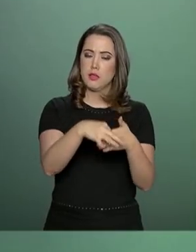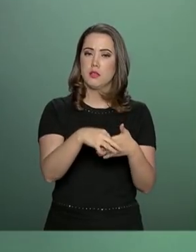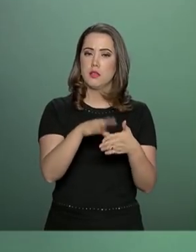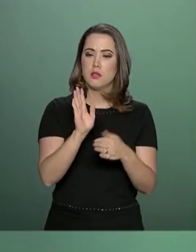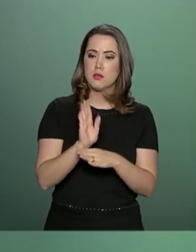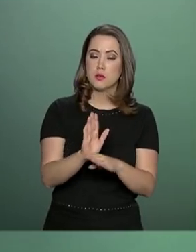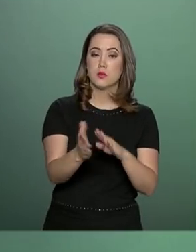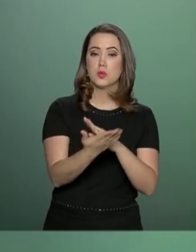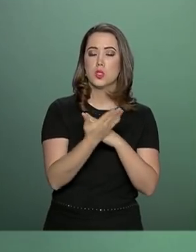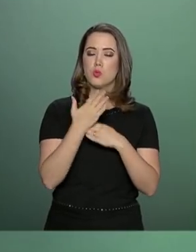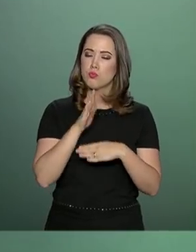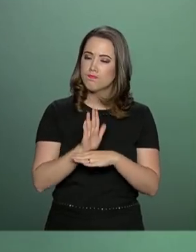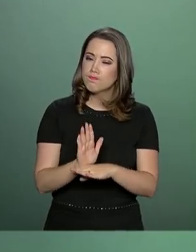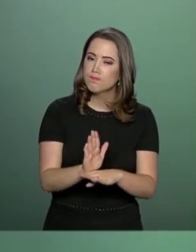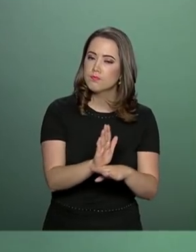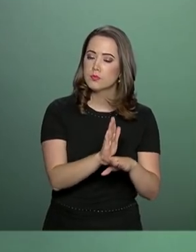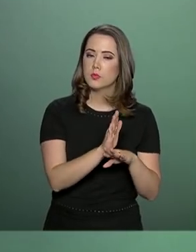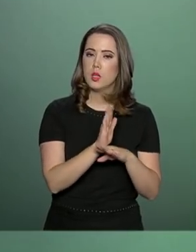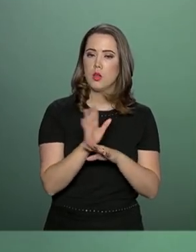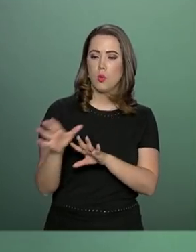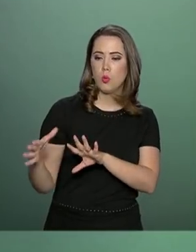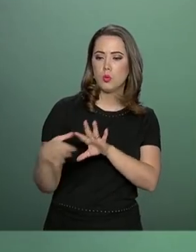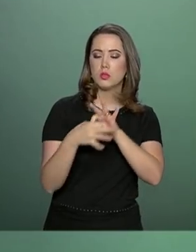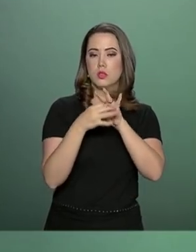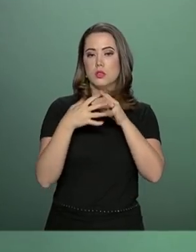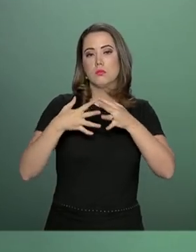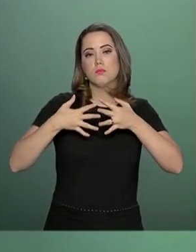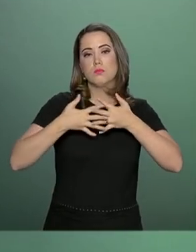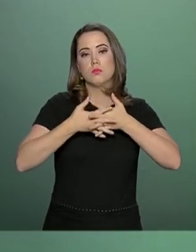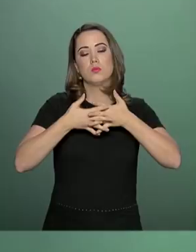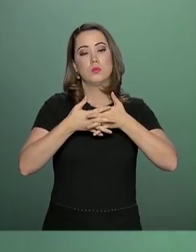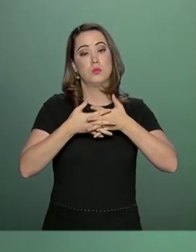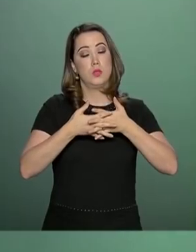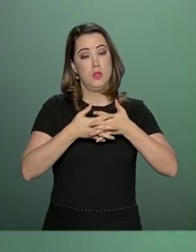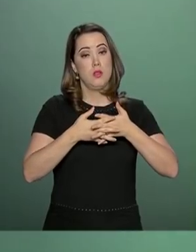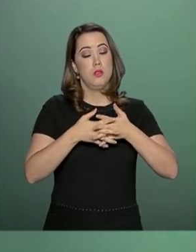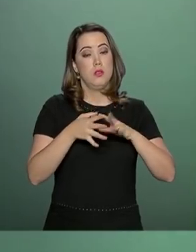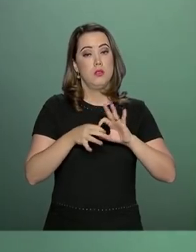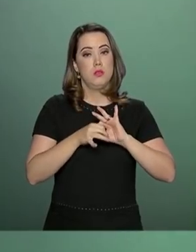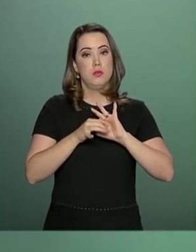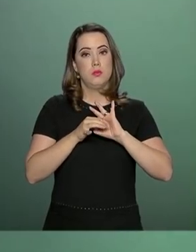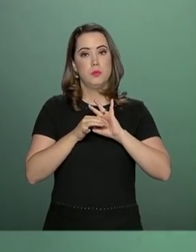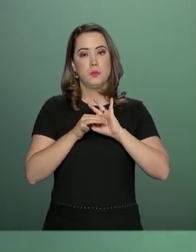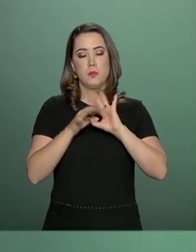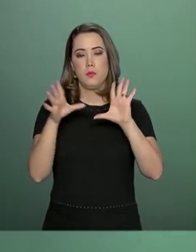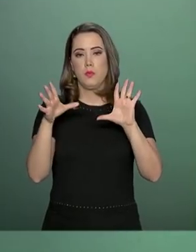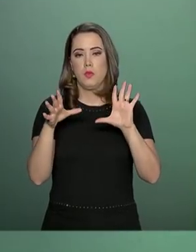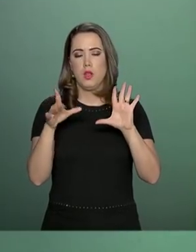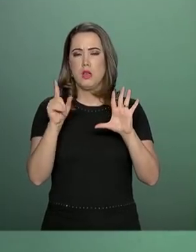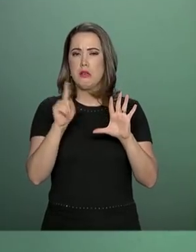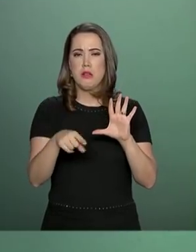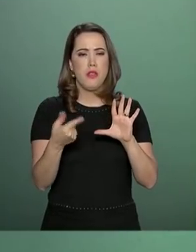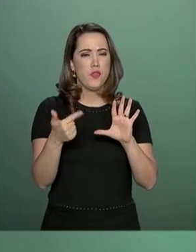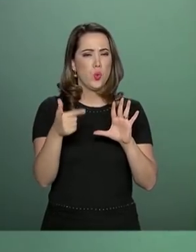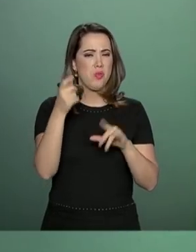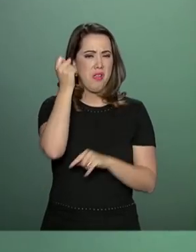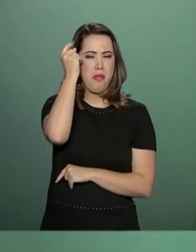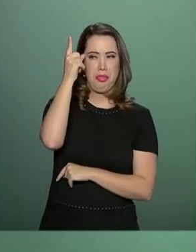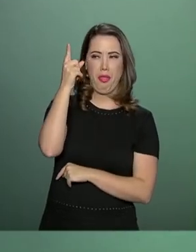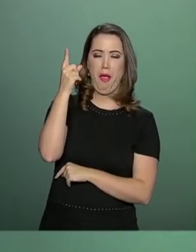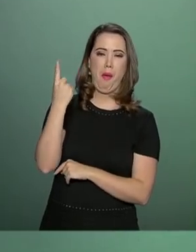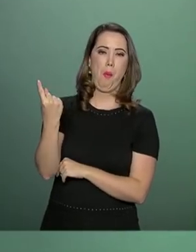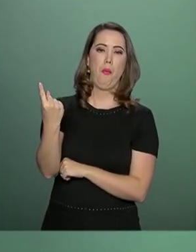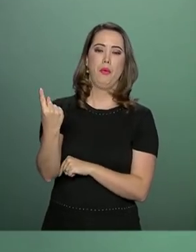cooperação, integração regional, livre de ideologias,